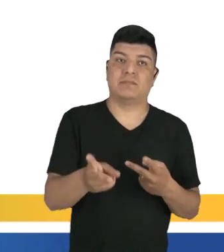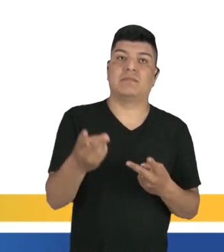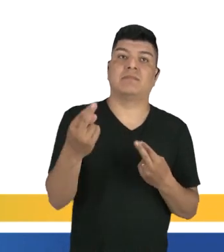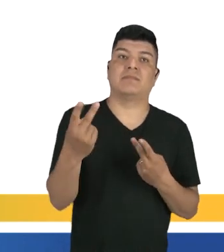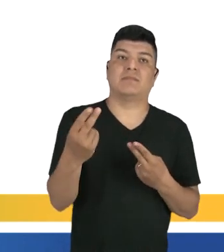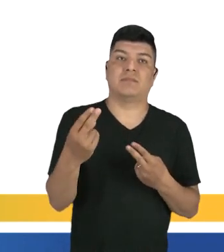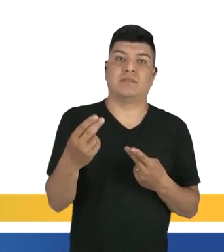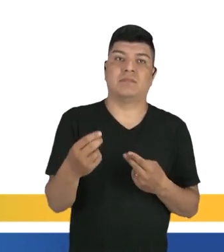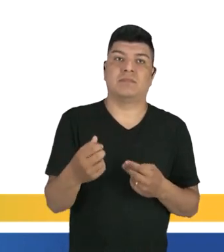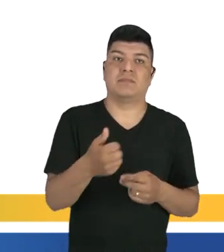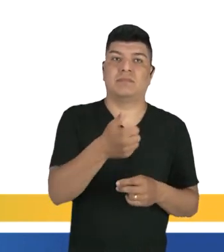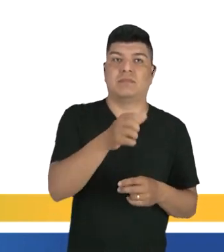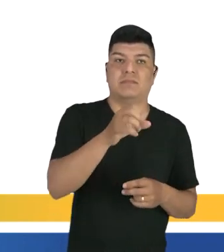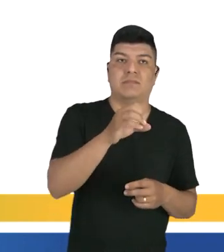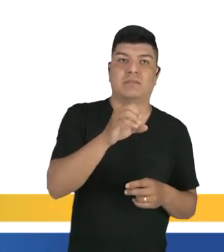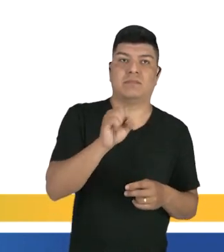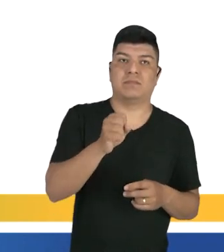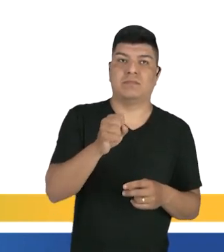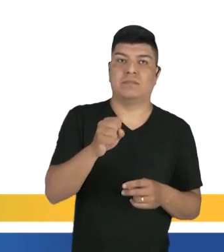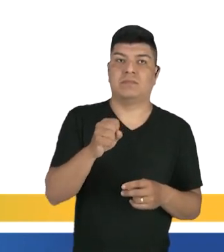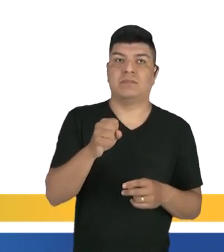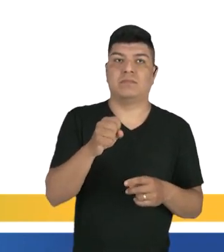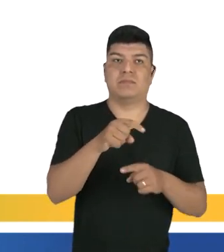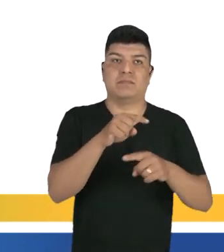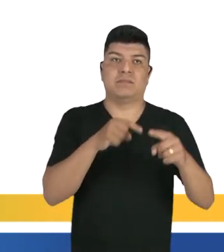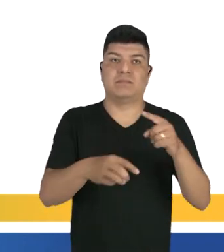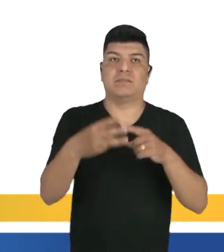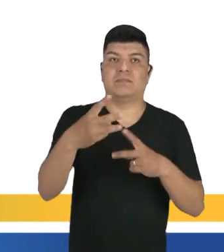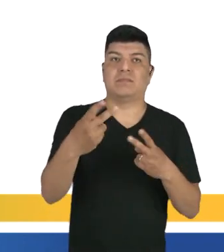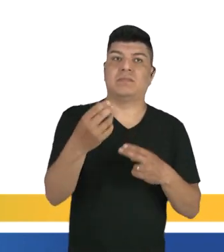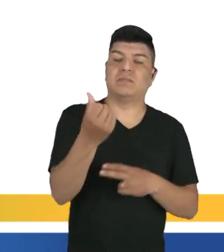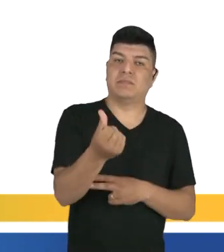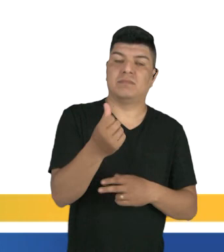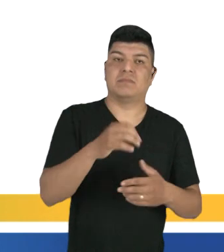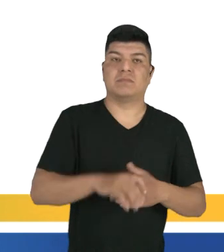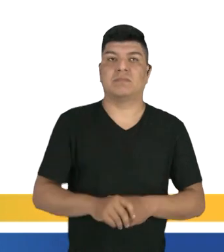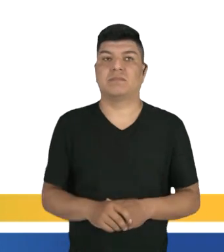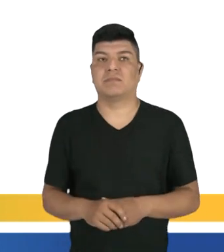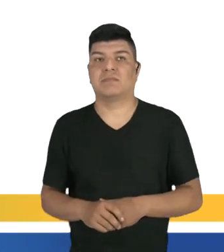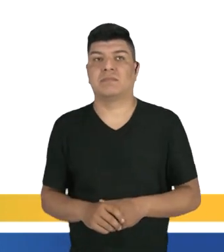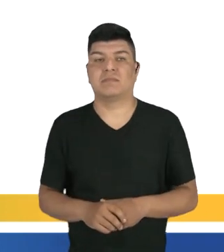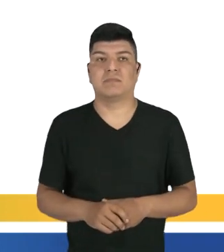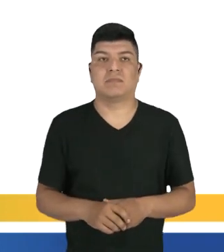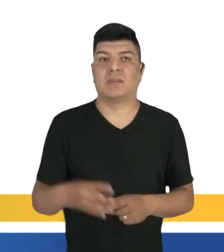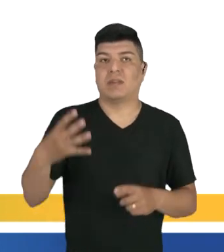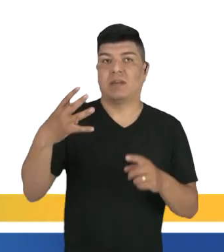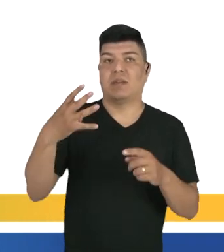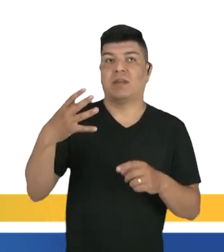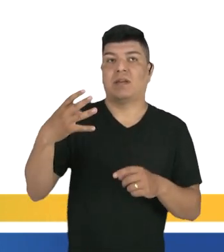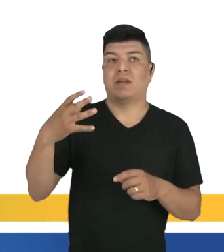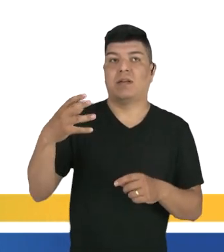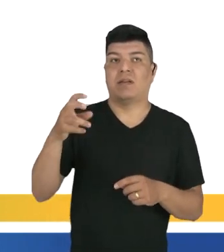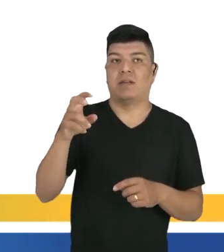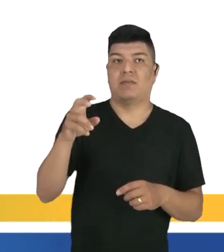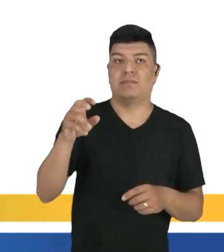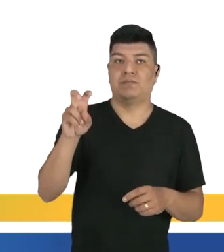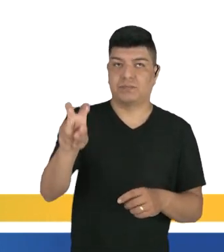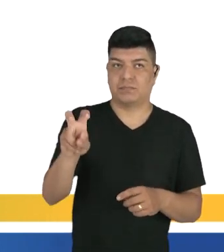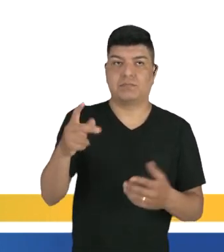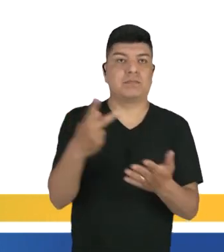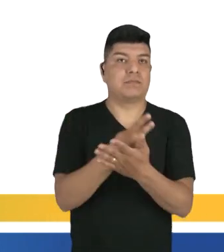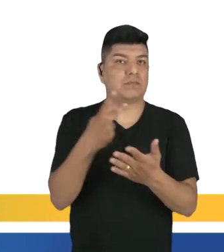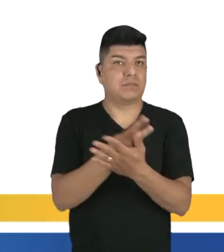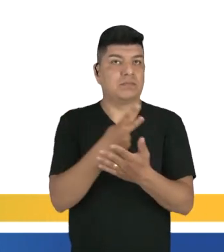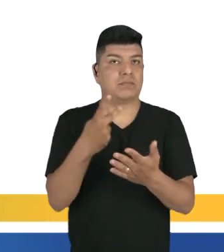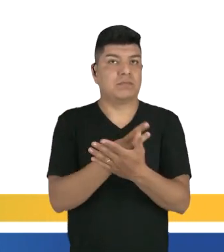radicandos. 18 para 3 dá 6, então ficaria a raiz quadrada de 6. A afirmação 4 está errada, né? Sem